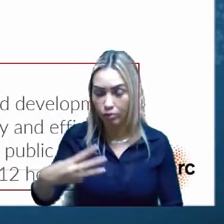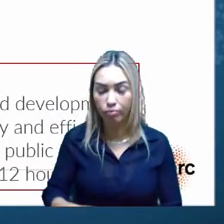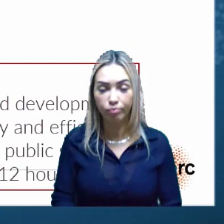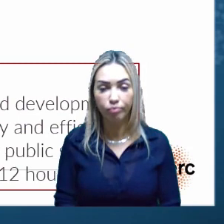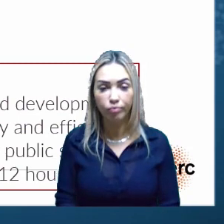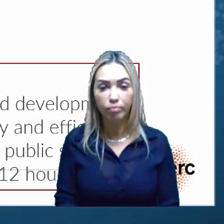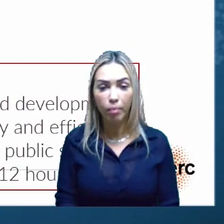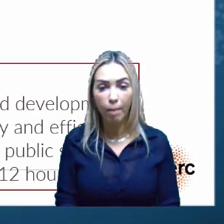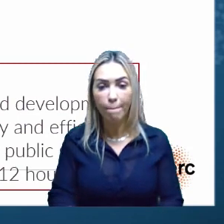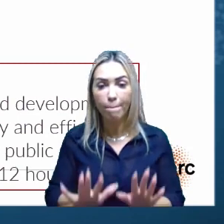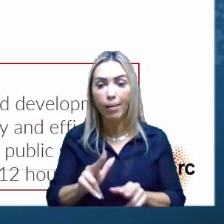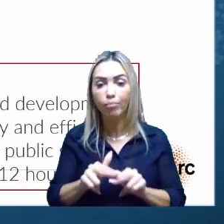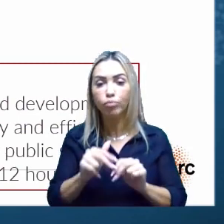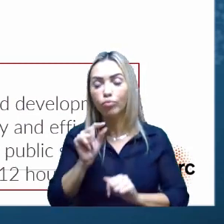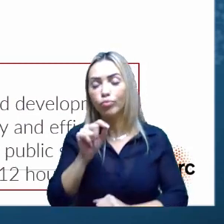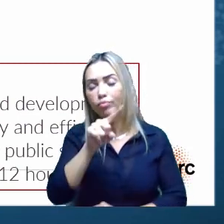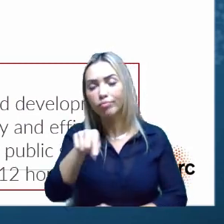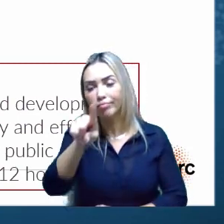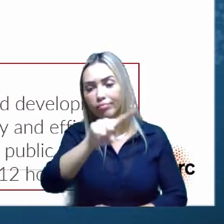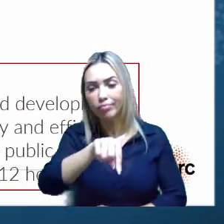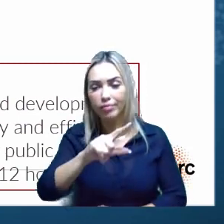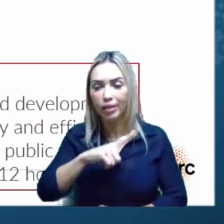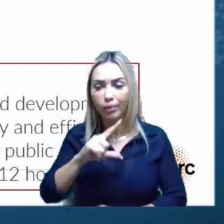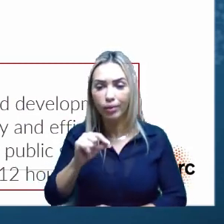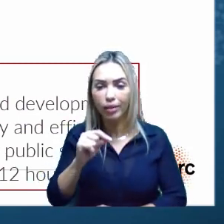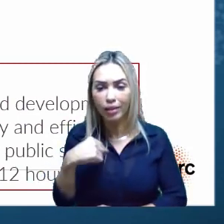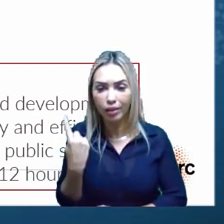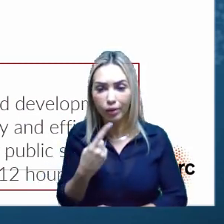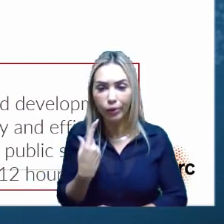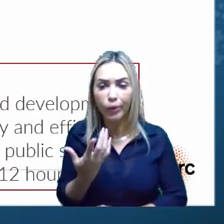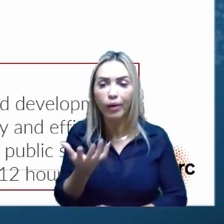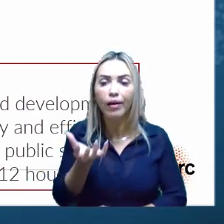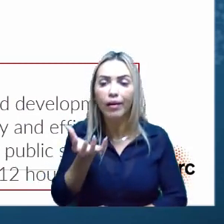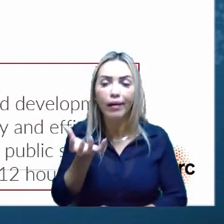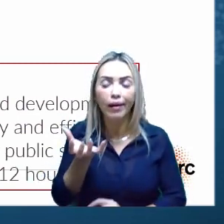Basicamente, a razão é que fazemos isso é que nós queremos